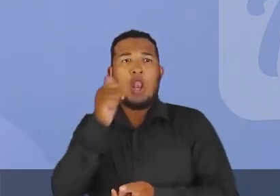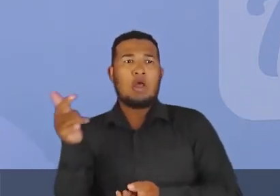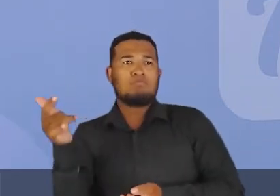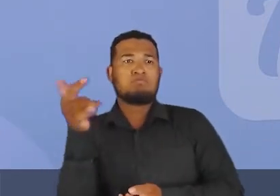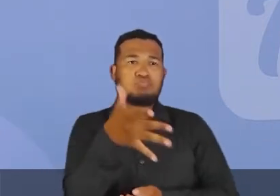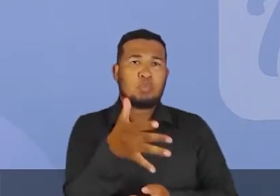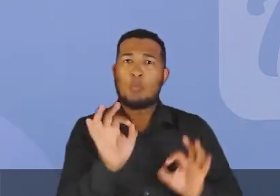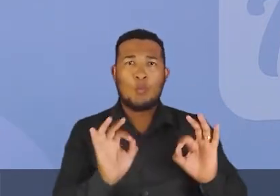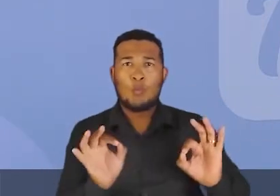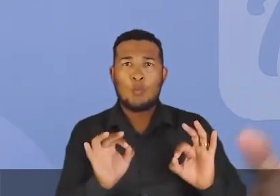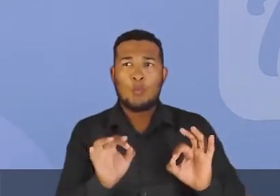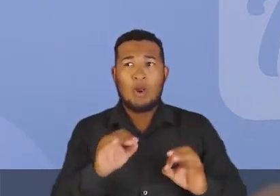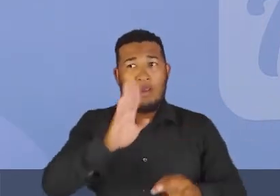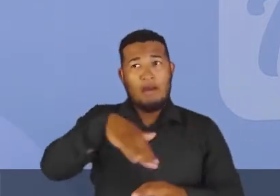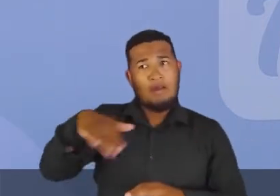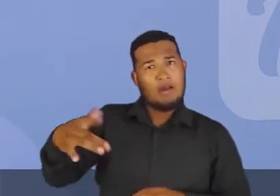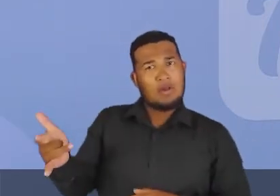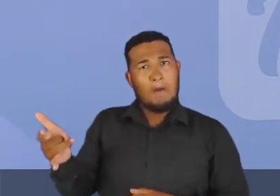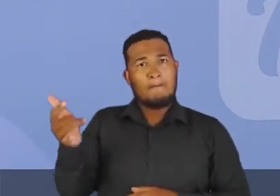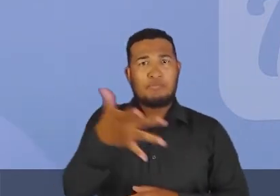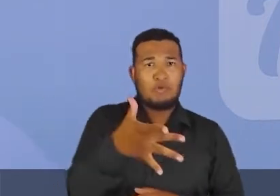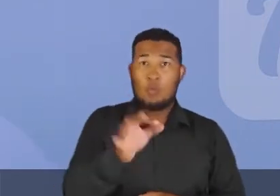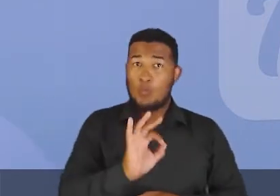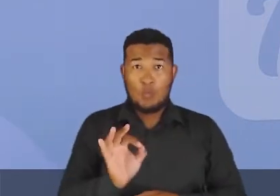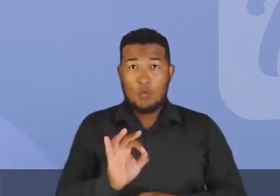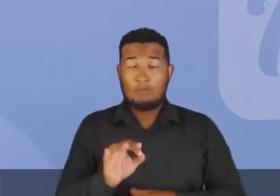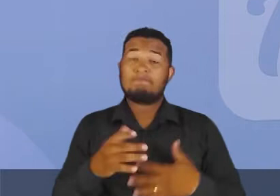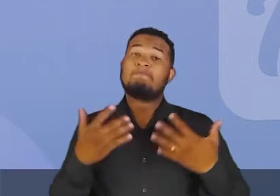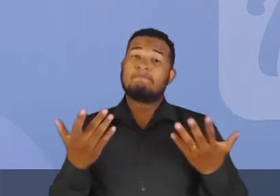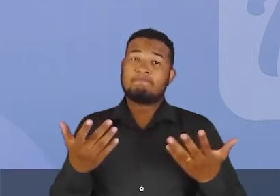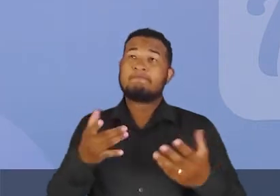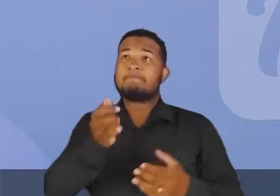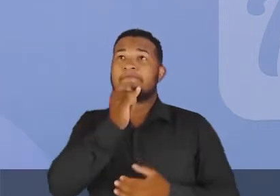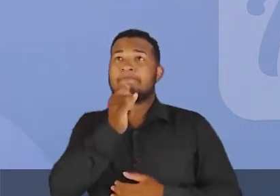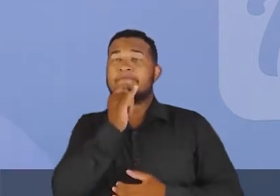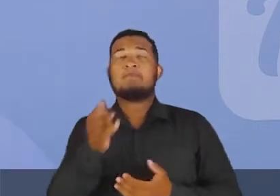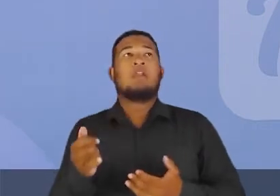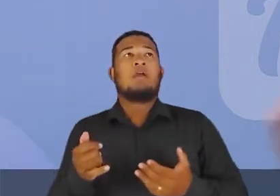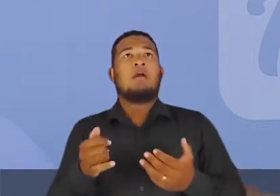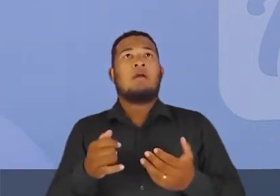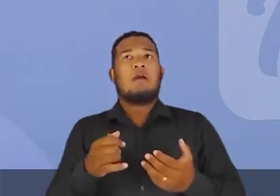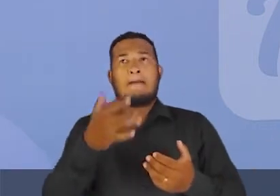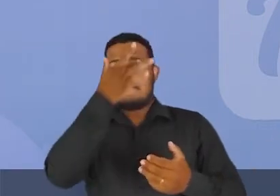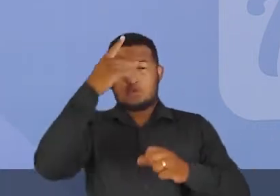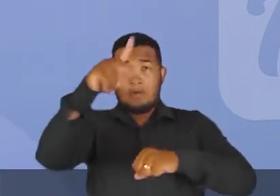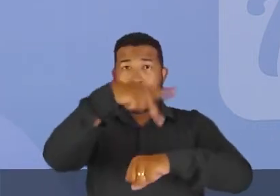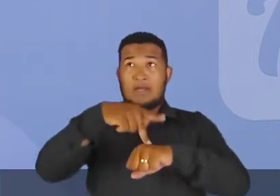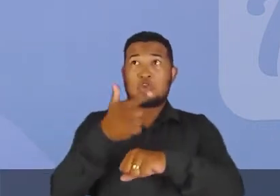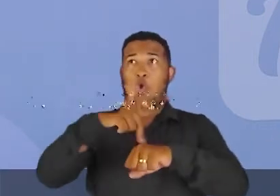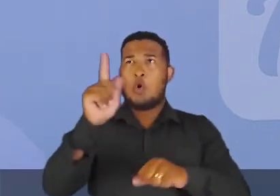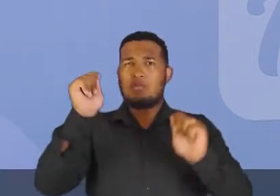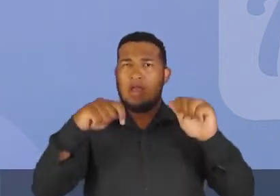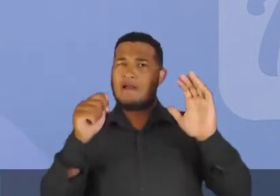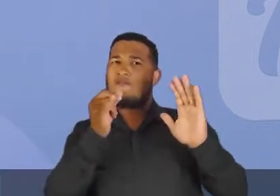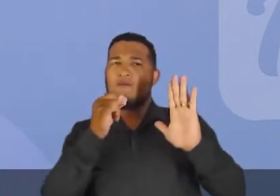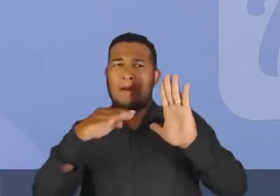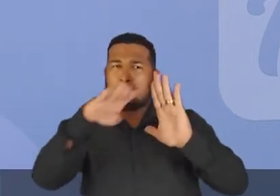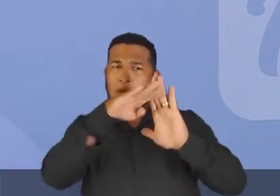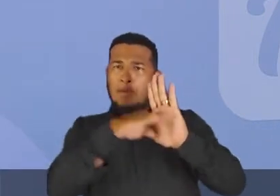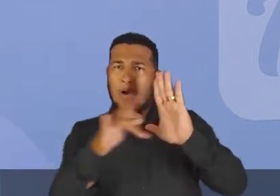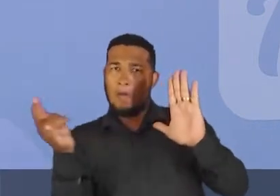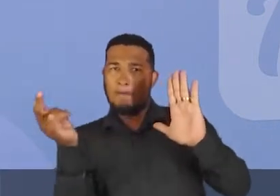história? Onde é que as crianças entram nessa história? Onde é que o estrangeiro entra nessa história?